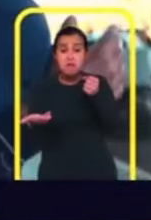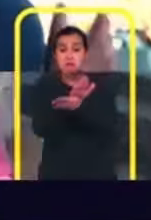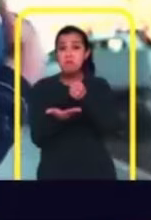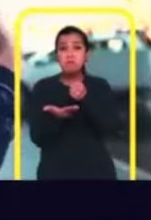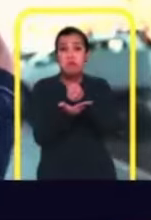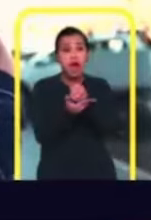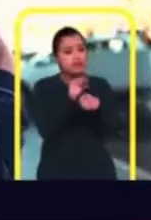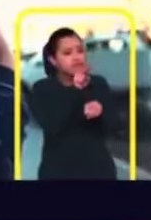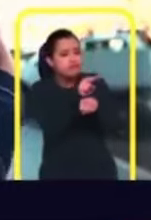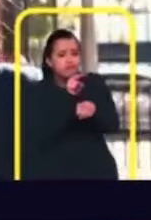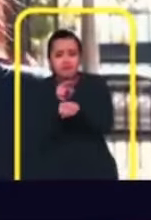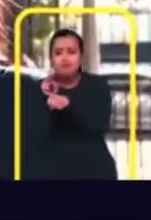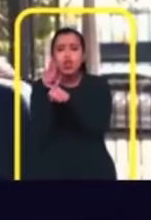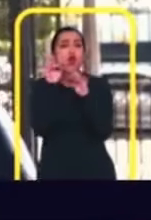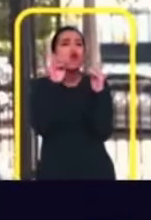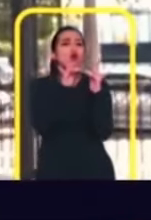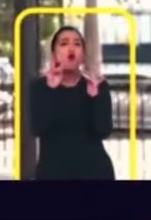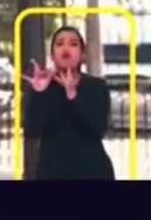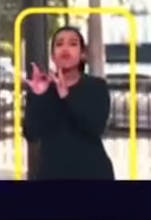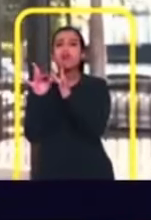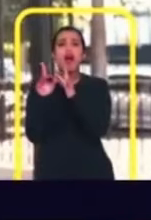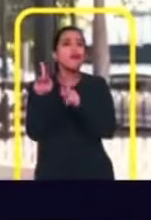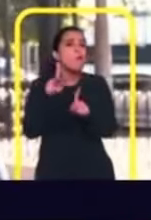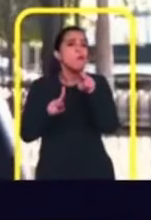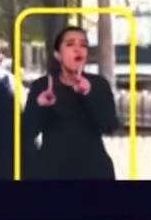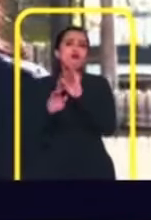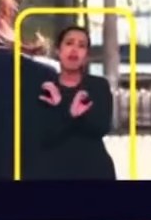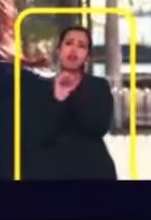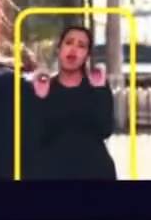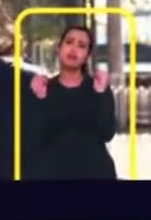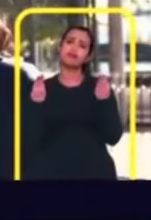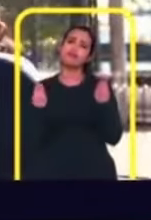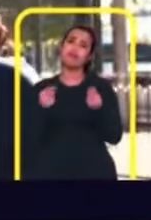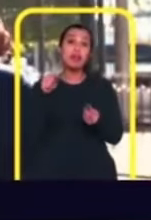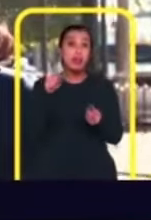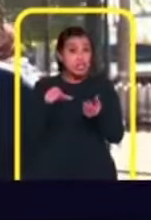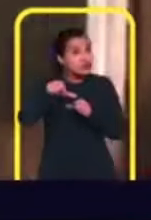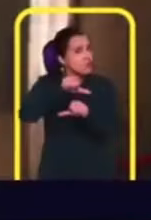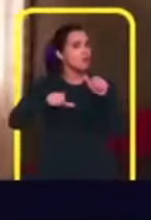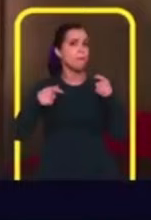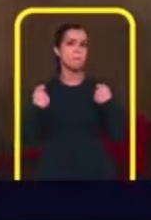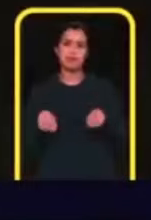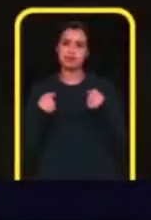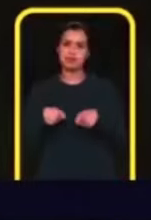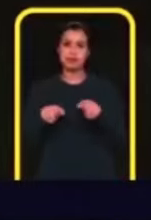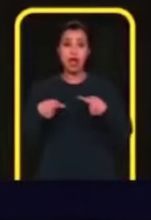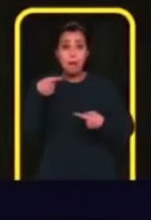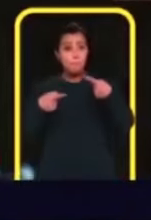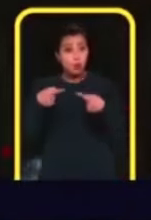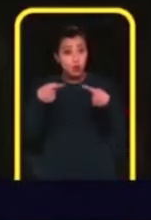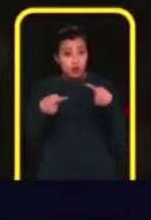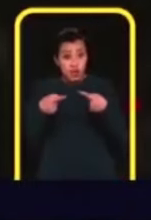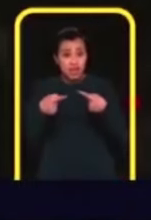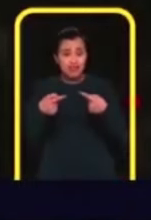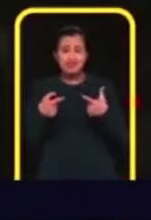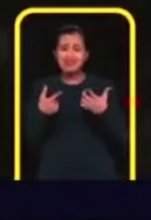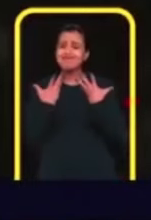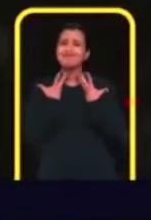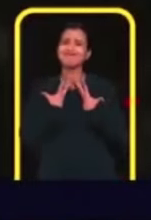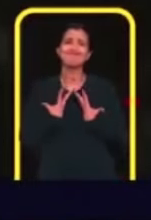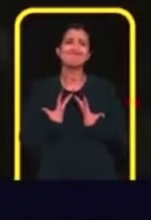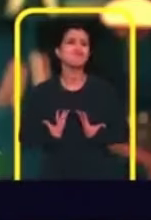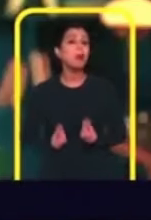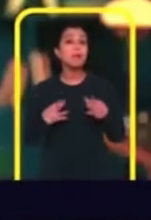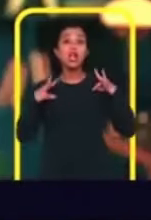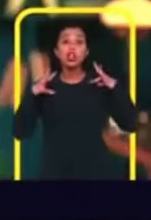que não proteja, que não acolha, que não tem afeto pelas pessoas. É isso que nós precisamos mudar. A política está sendo uma decepção